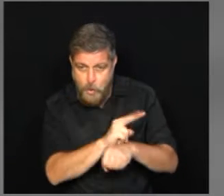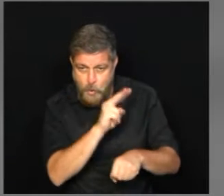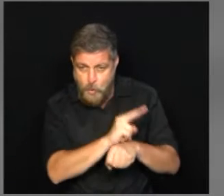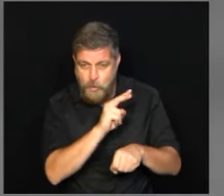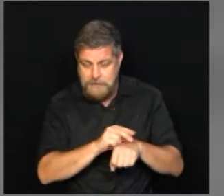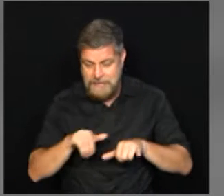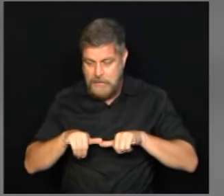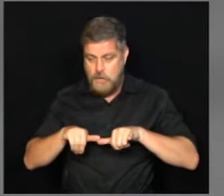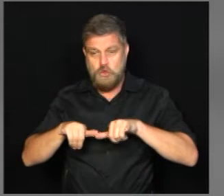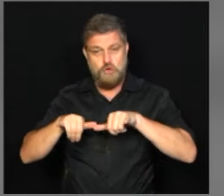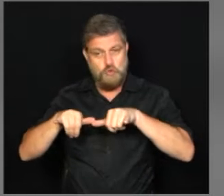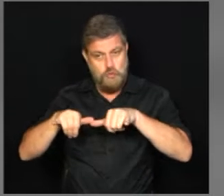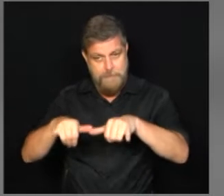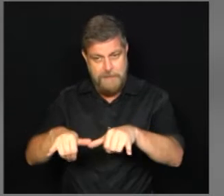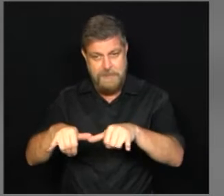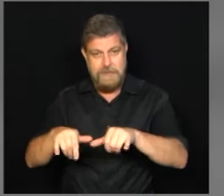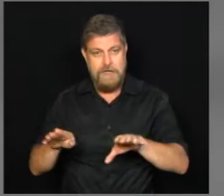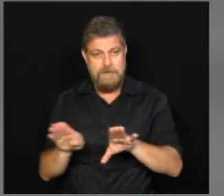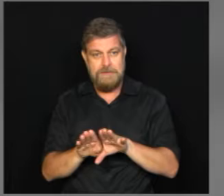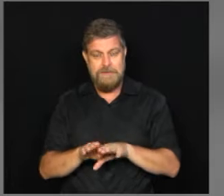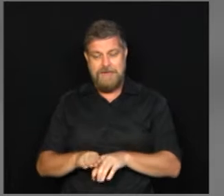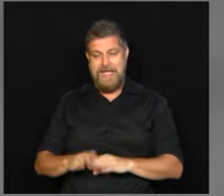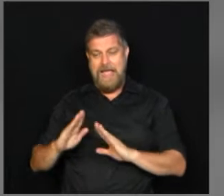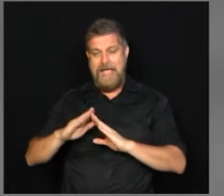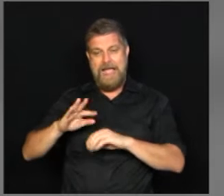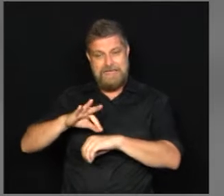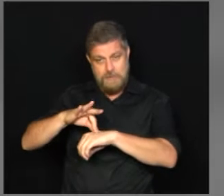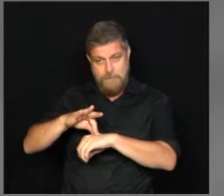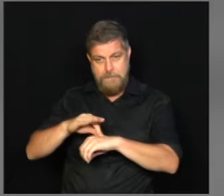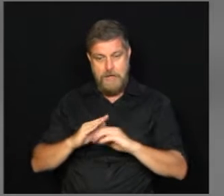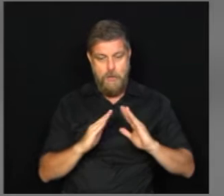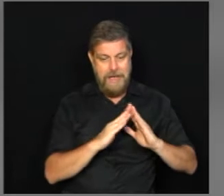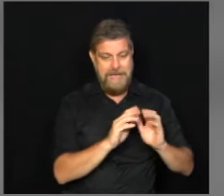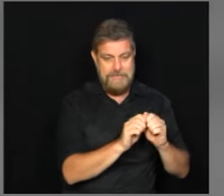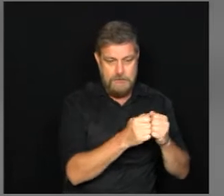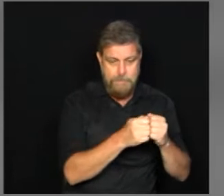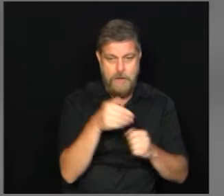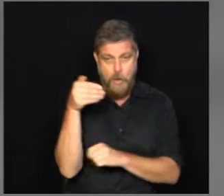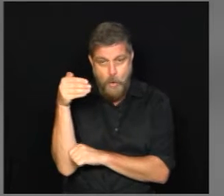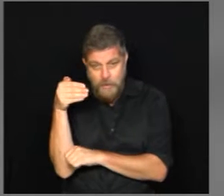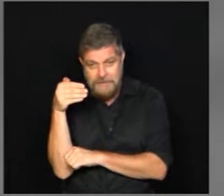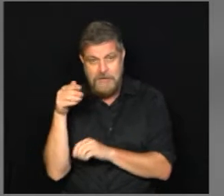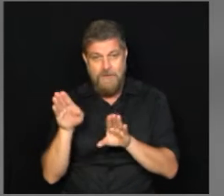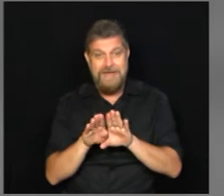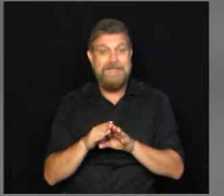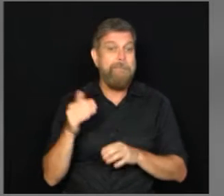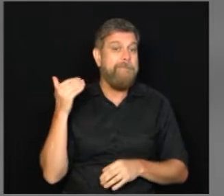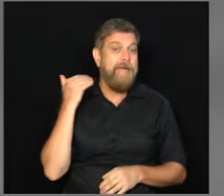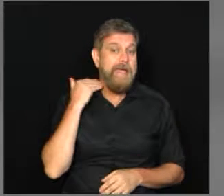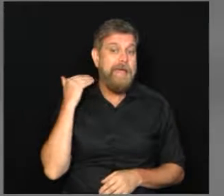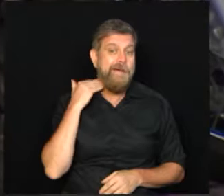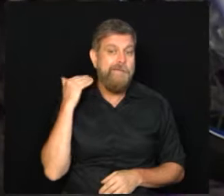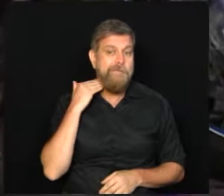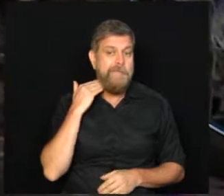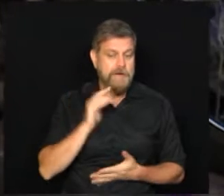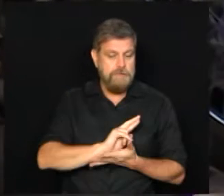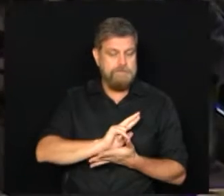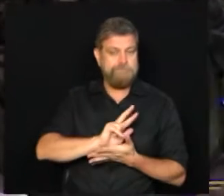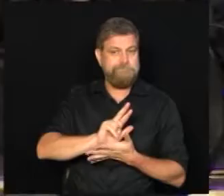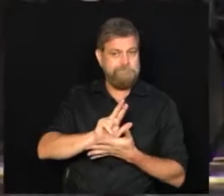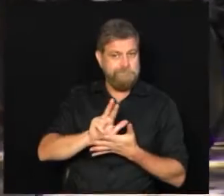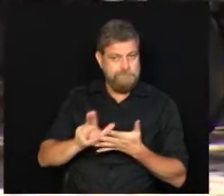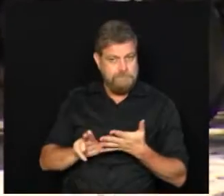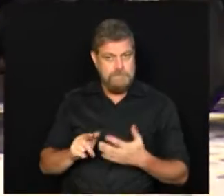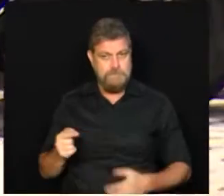Supermercados e hipermercados açougues e padarias hotéis e serviços banco e entre outros